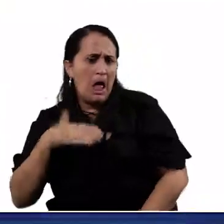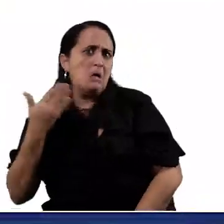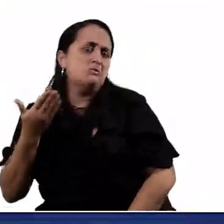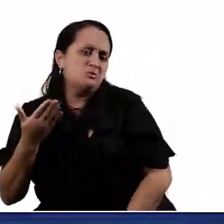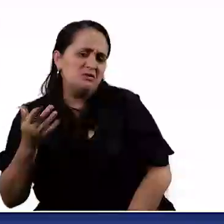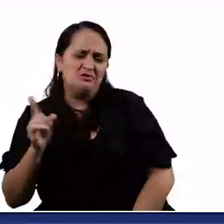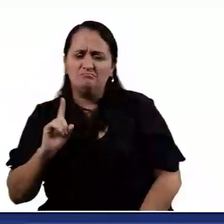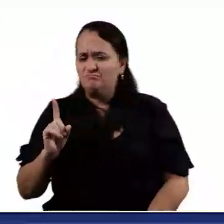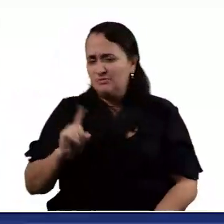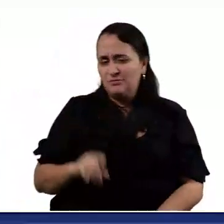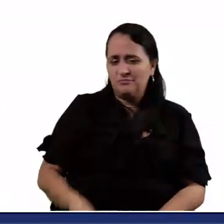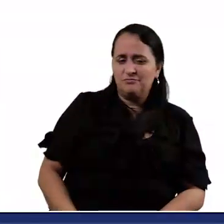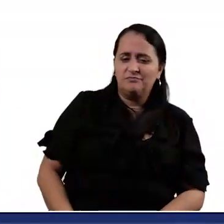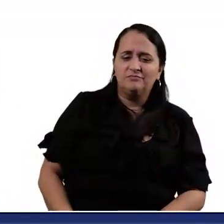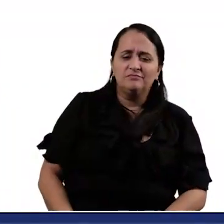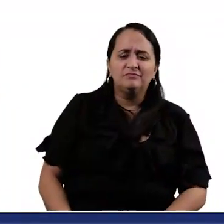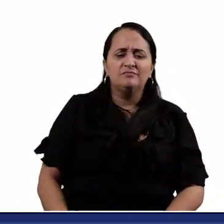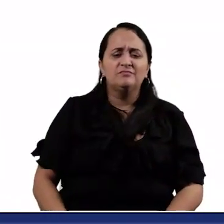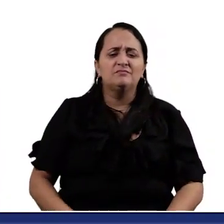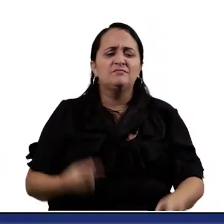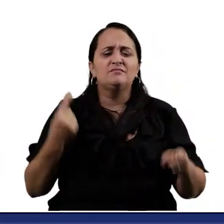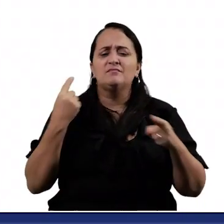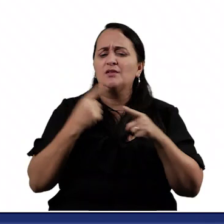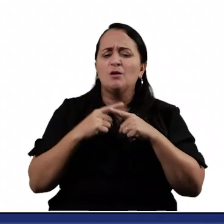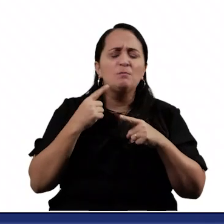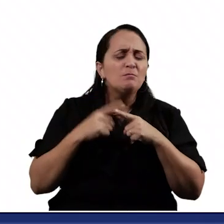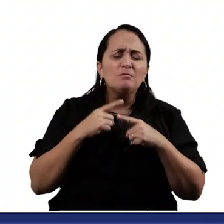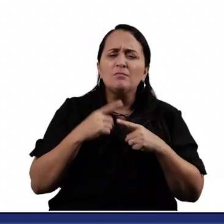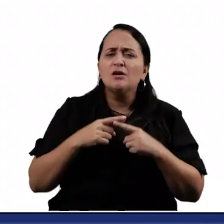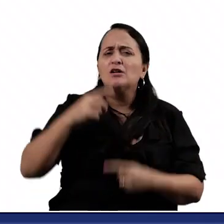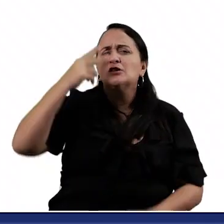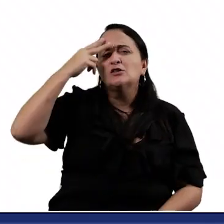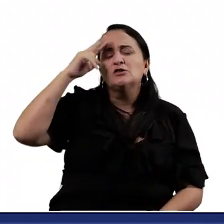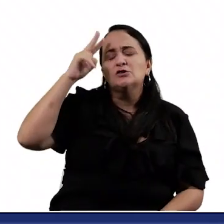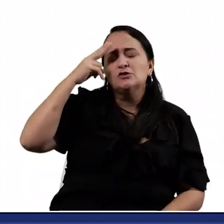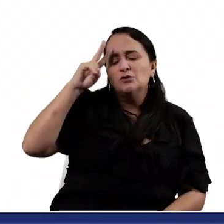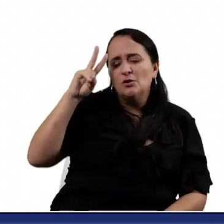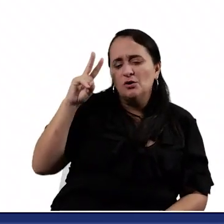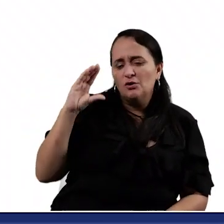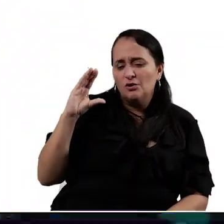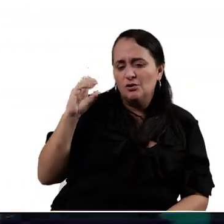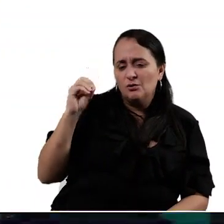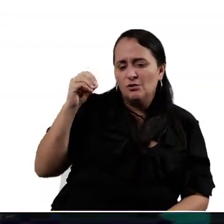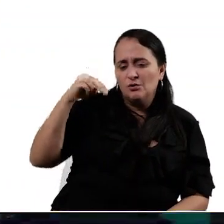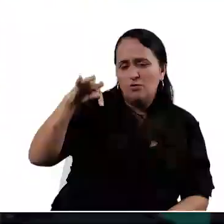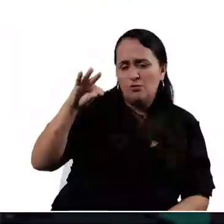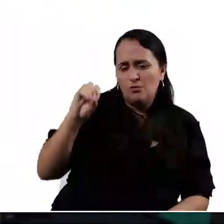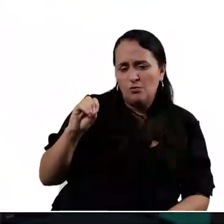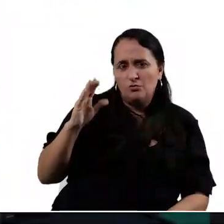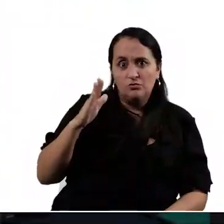e agora para que vocês acham que serve um conto de assustar